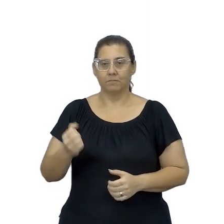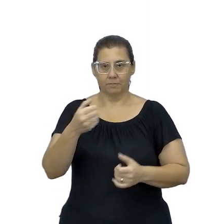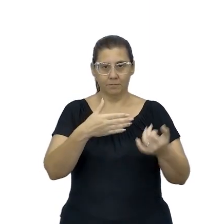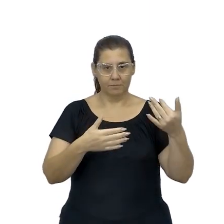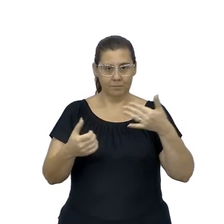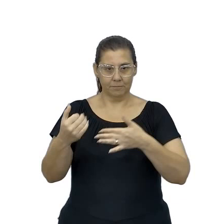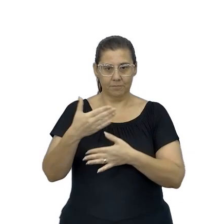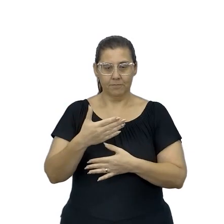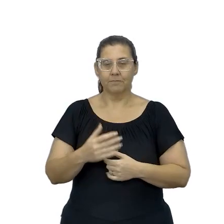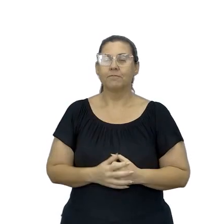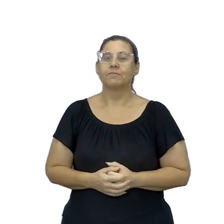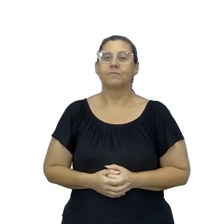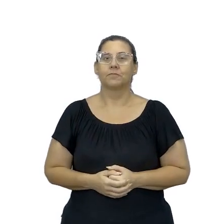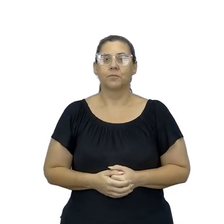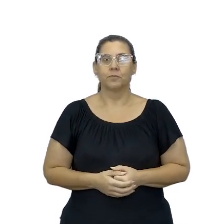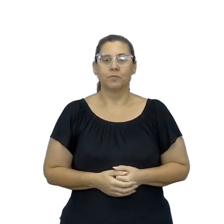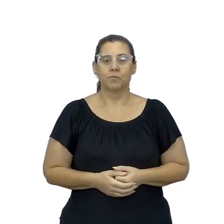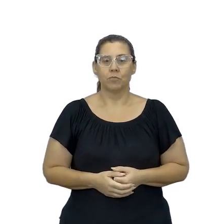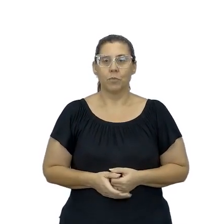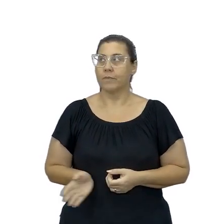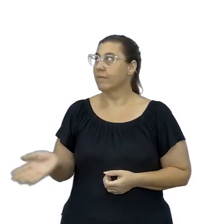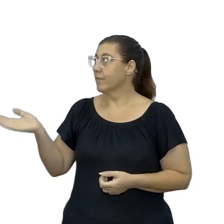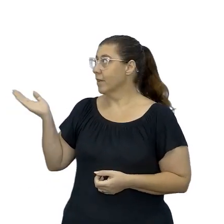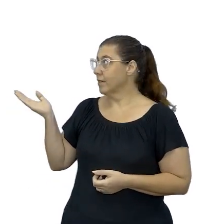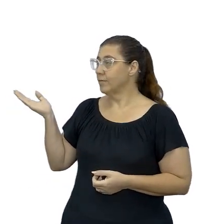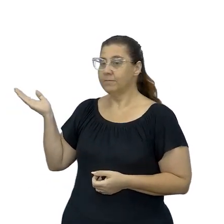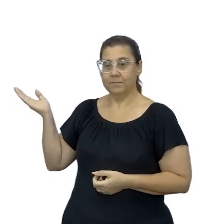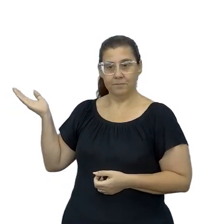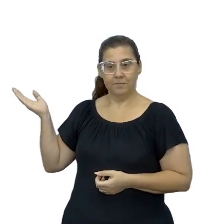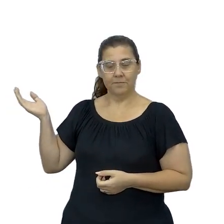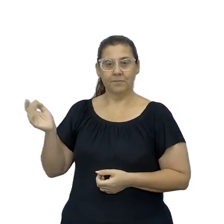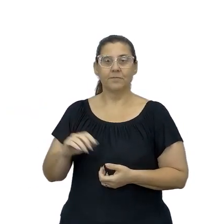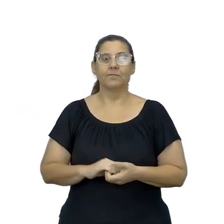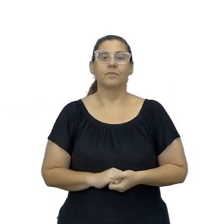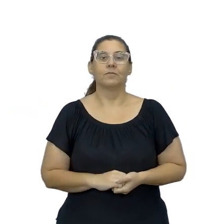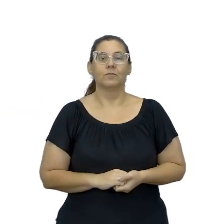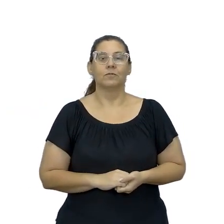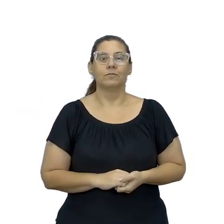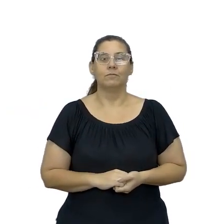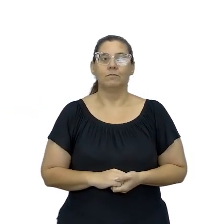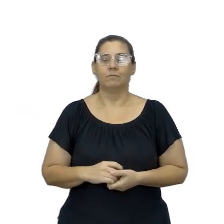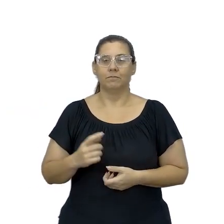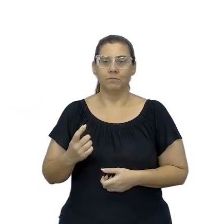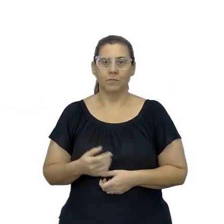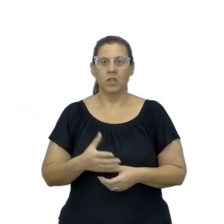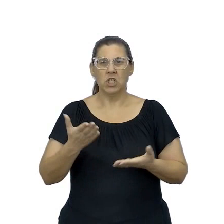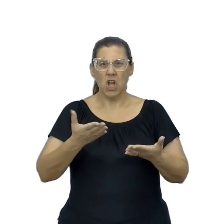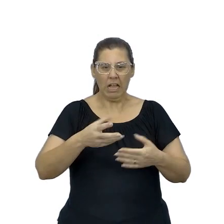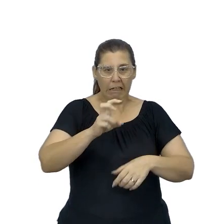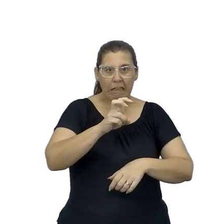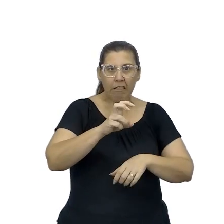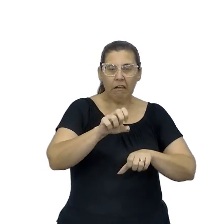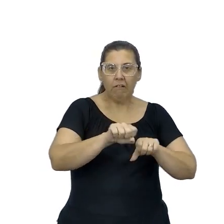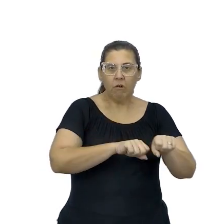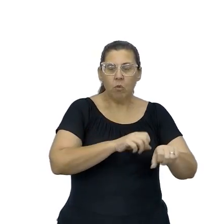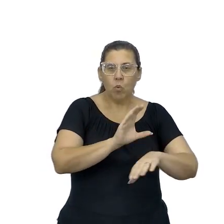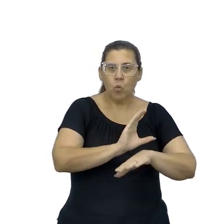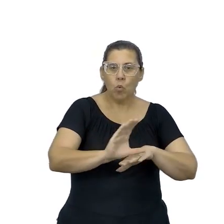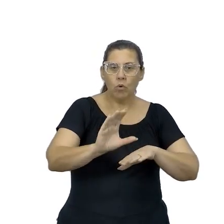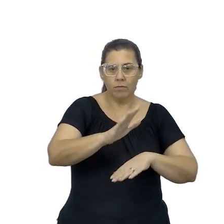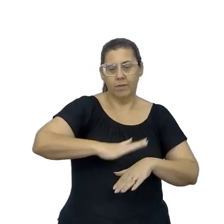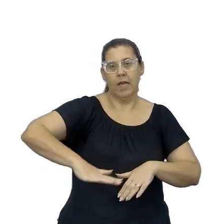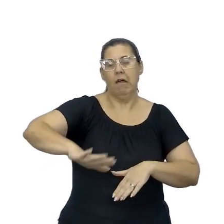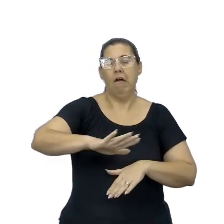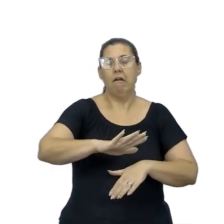nossa apresentação. Bom, vocês estão vendo, como eu já mencionei, essa é a nossa quinta formação da área de